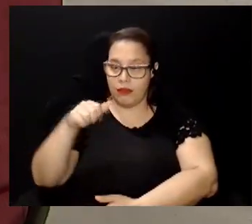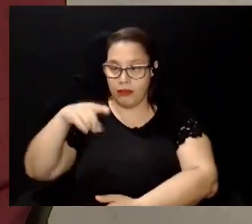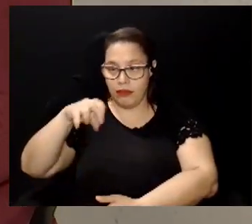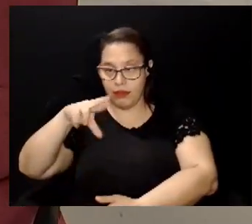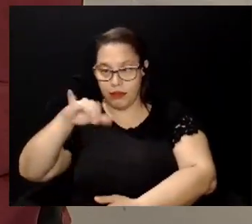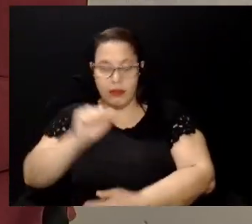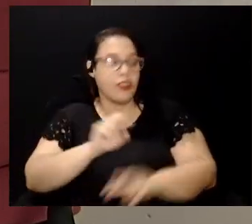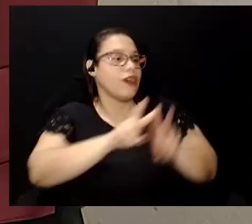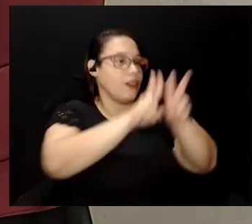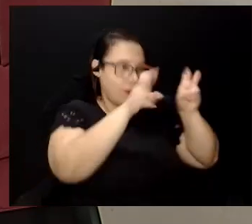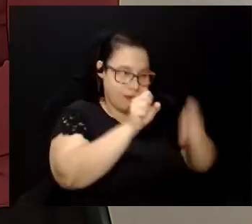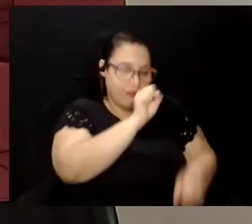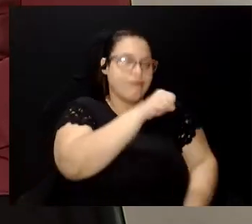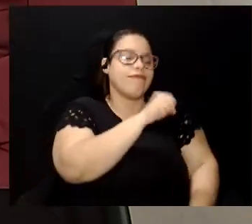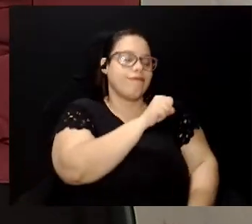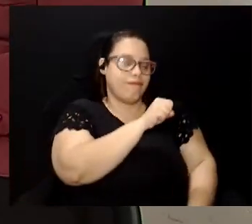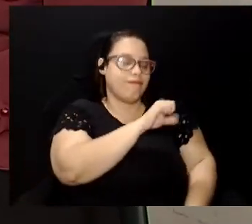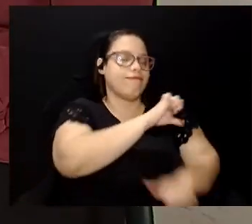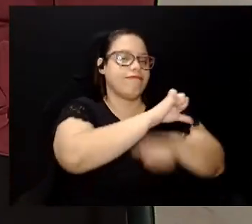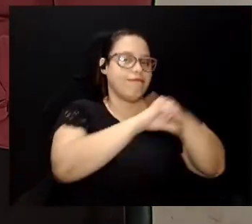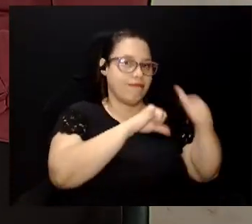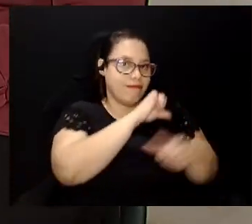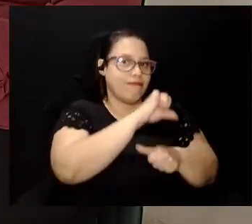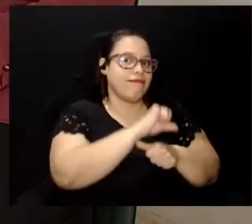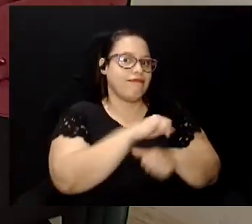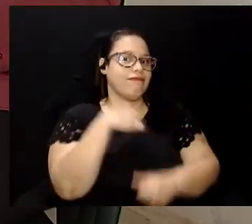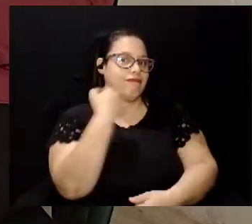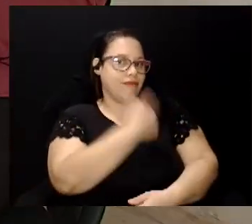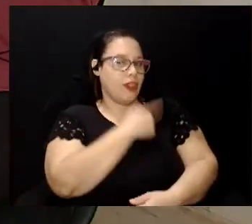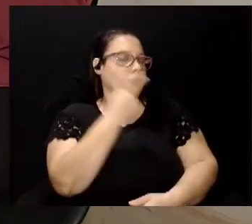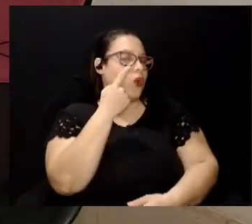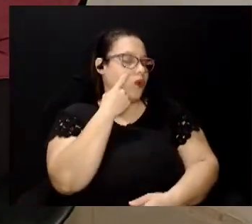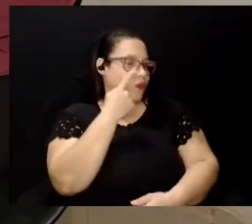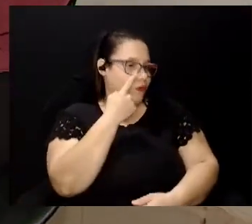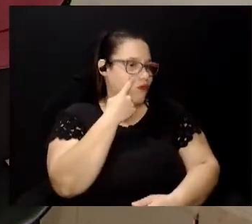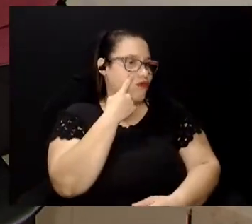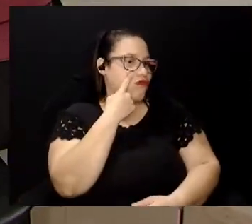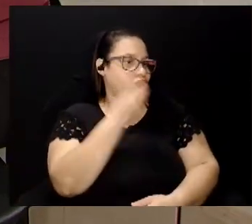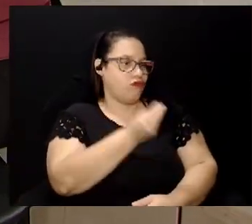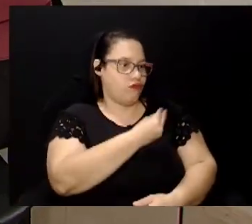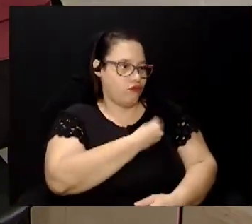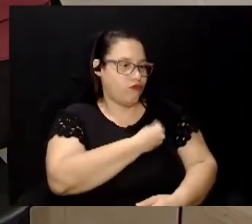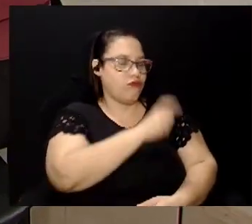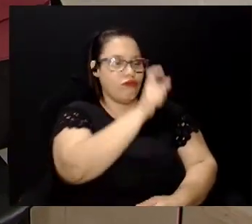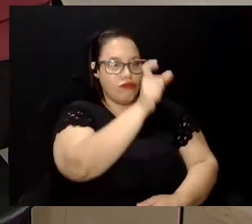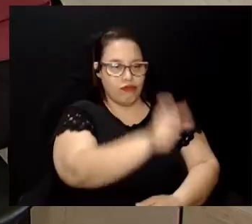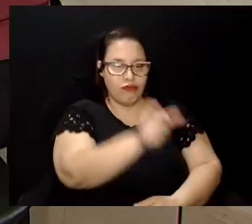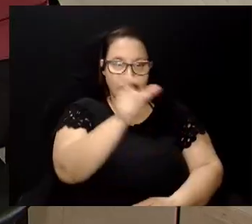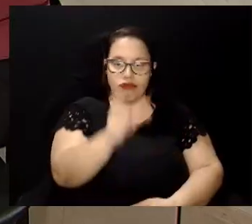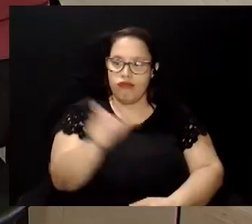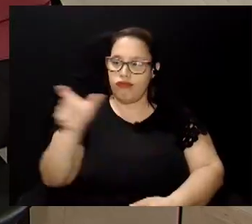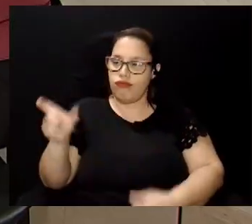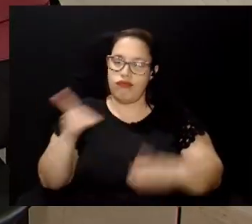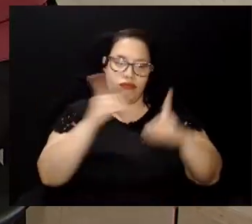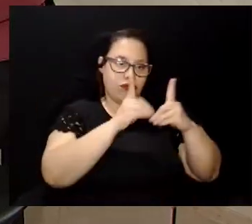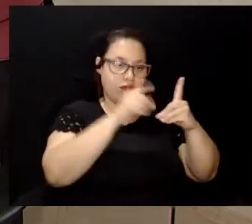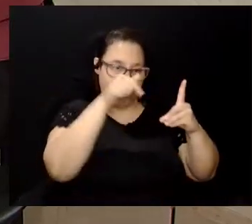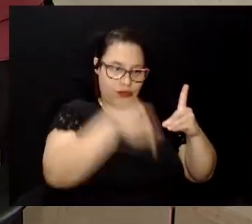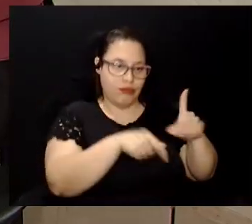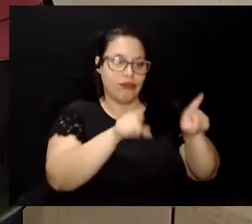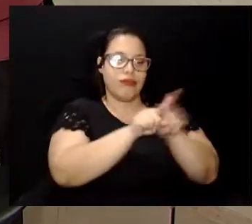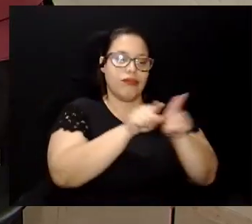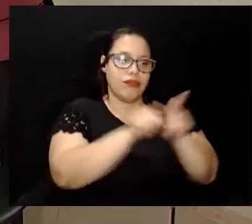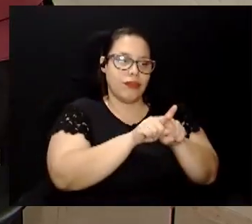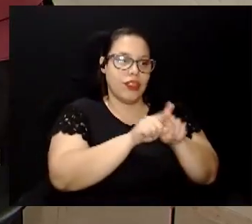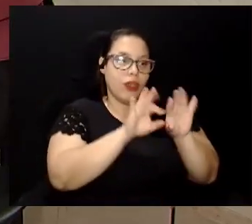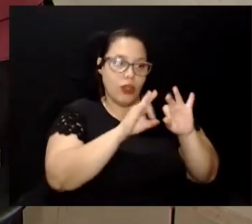vida mesmo, né, Andréa? É sobre isso, é sobre a transformação que a gente vê na vida de cada atendido que a